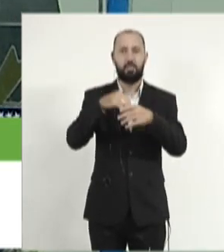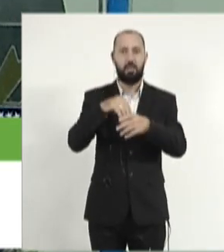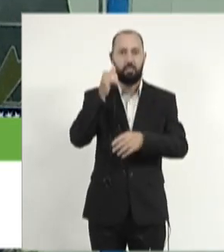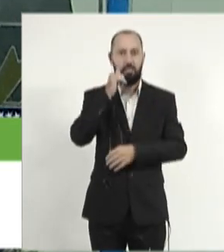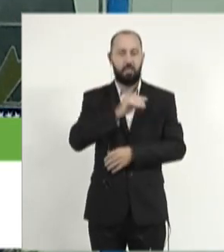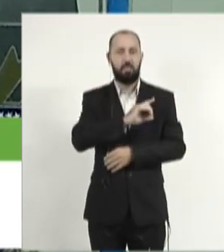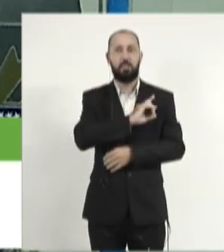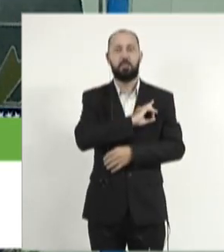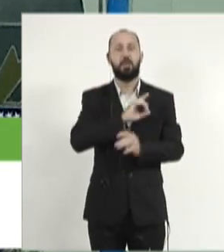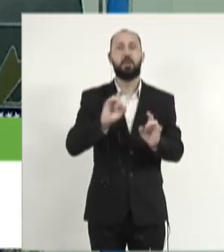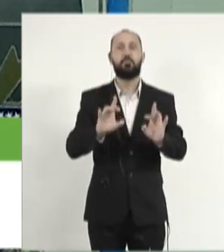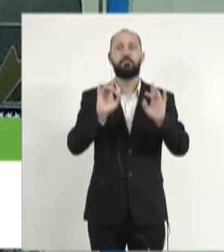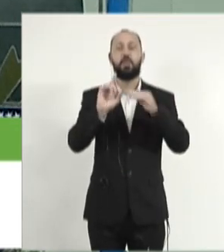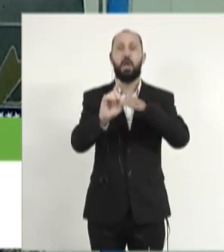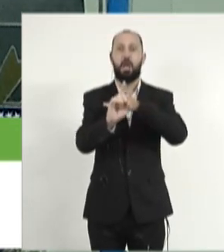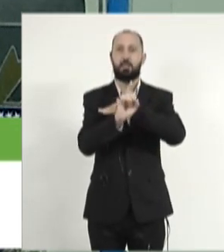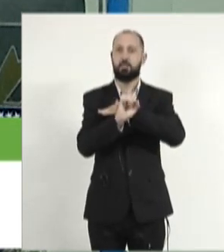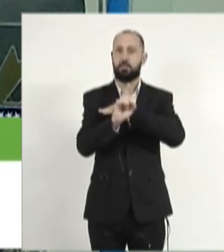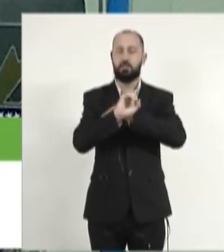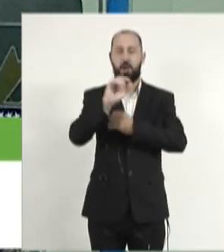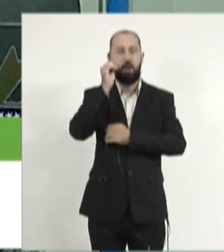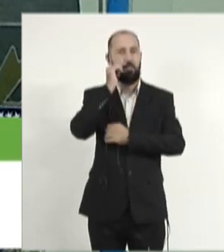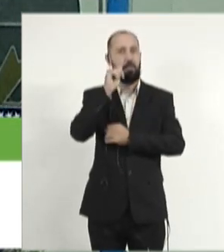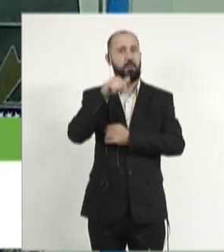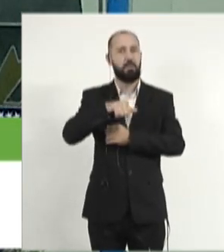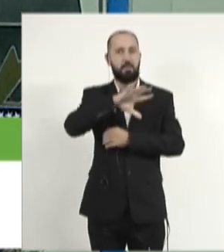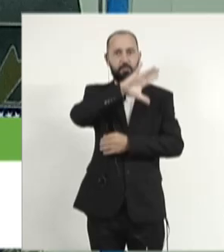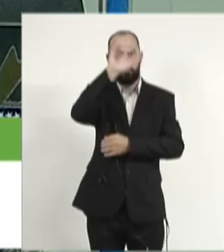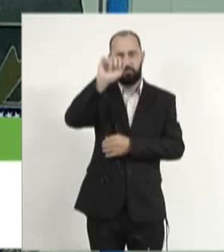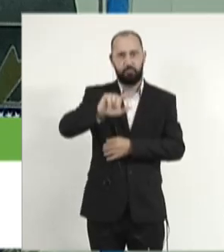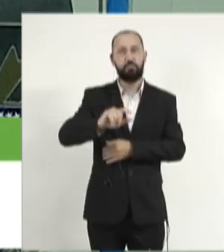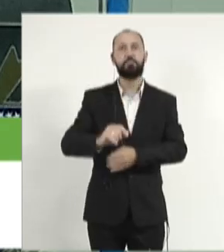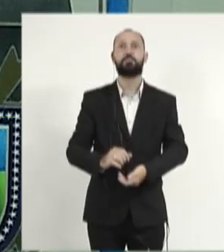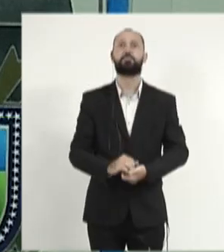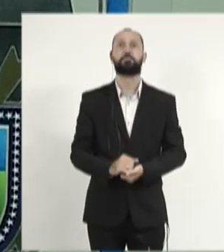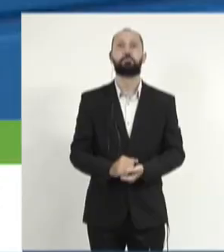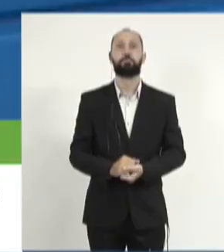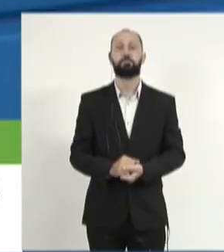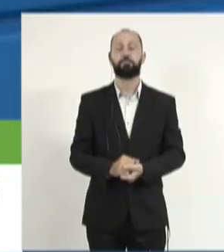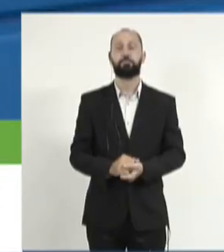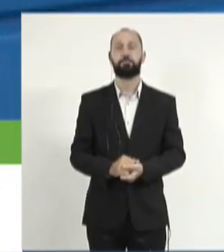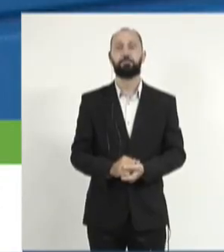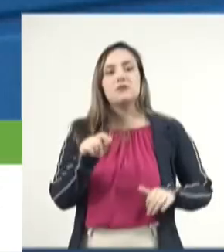delegacias especializadas de atendimento à mulher aqui em Mato Grosso do Sul.